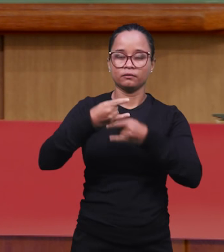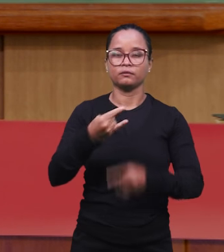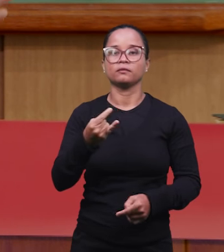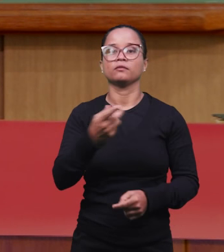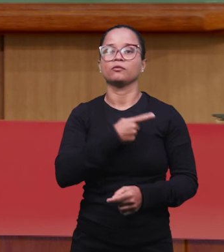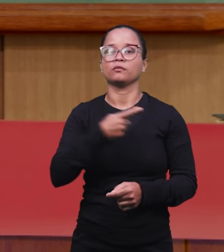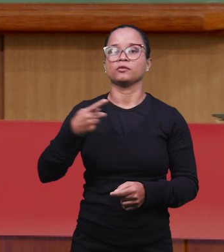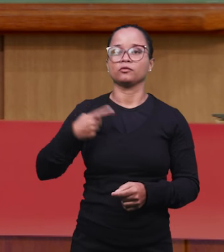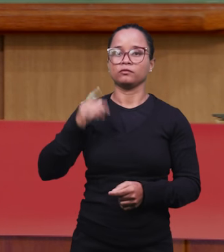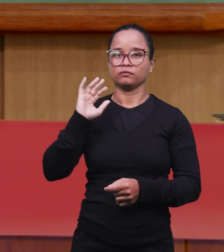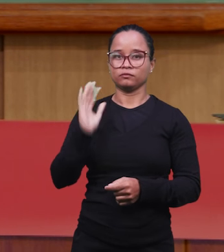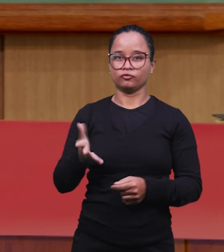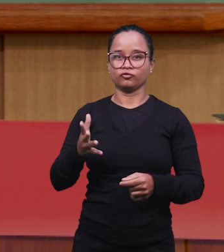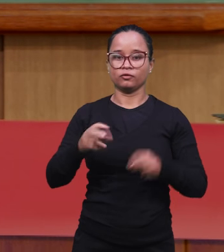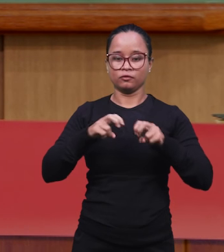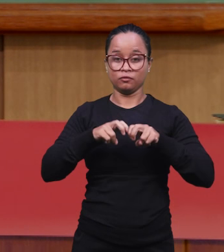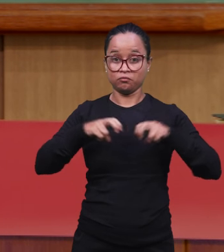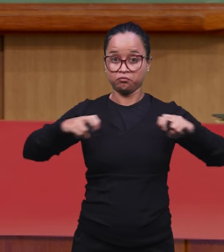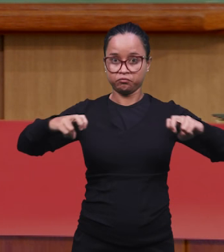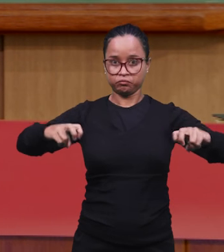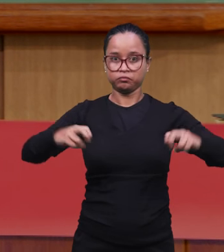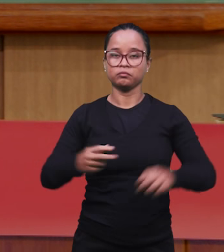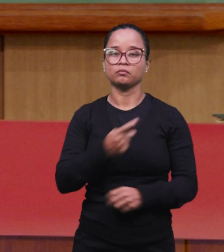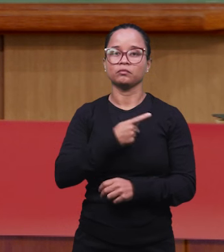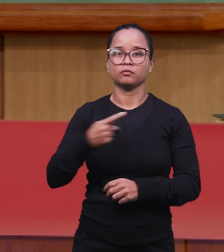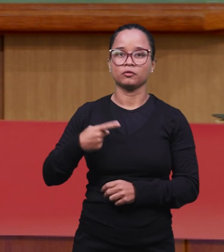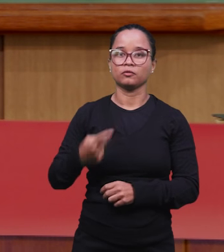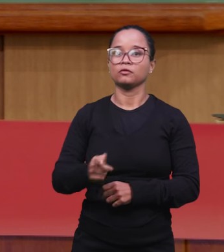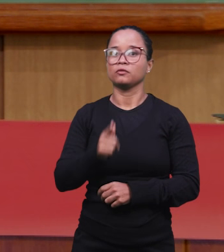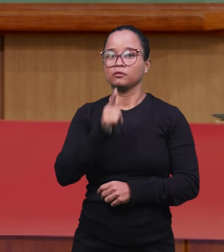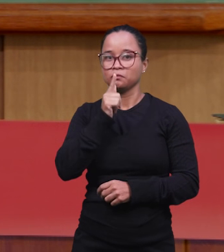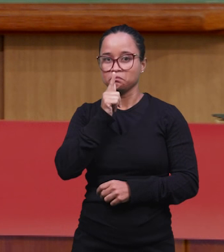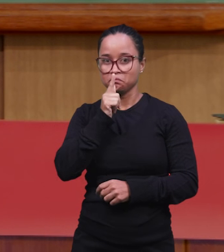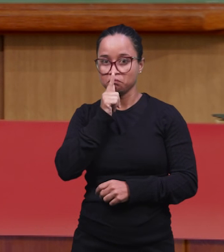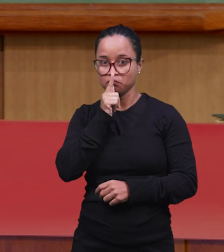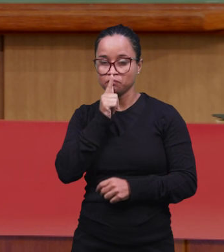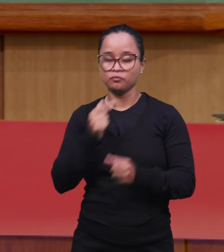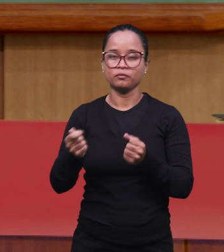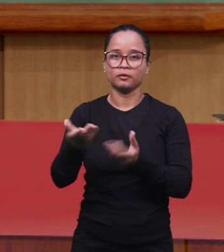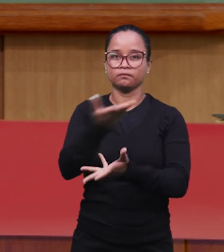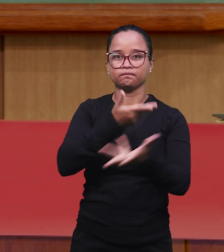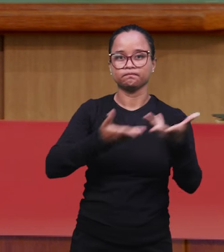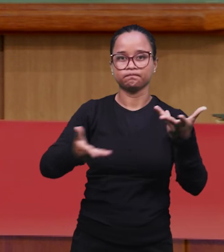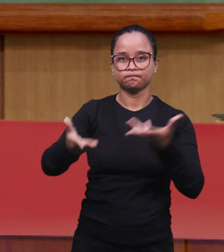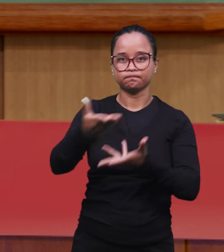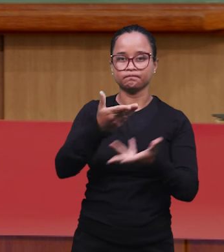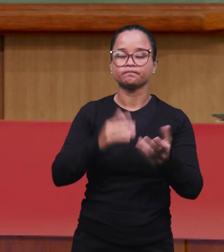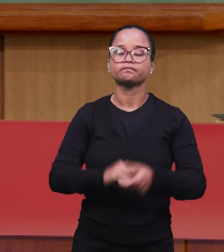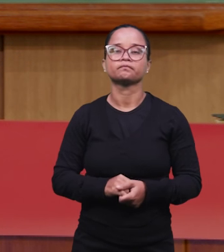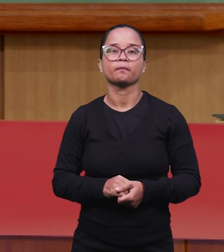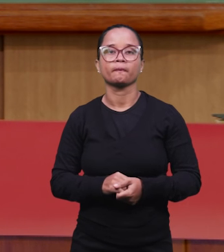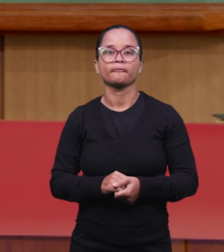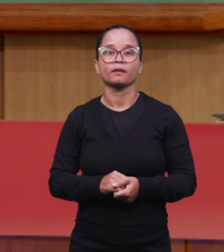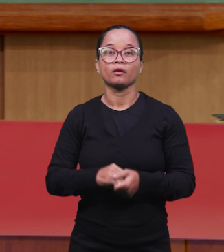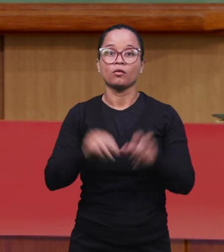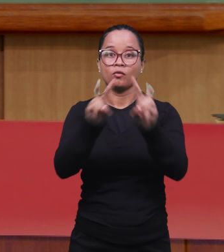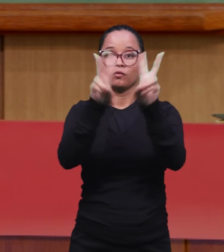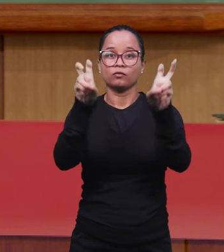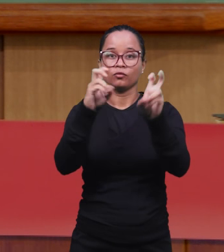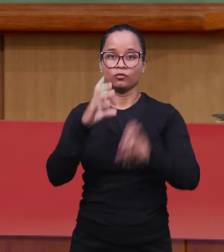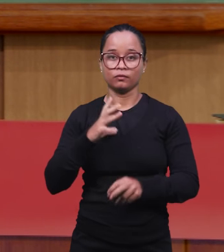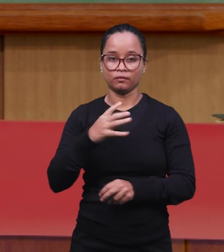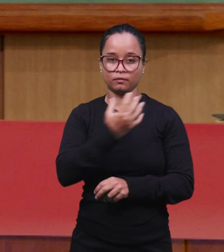Os pastores já estão aqui à mesa. O pastor Gilson será o mediador desta live com o tema